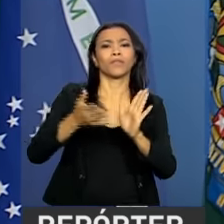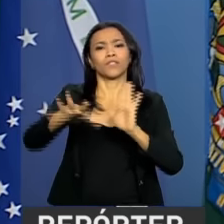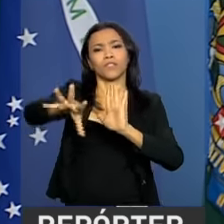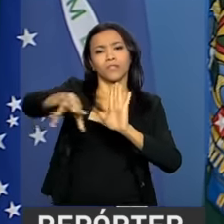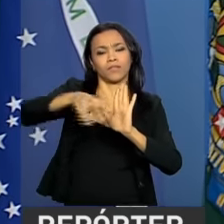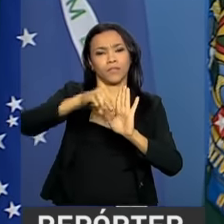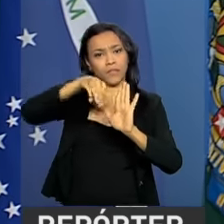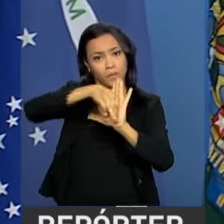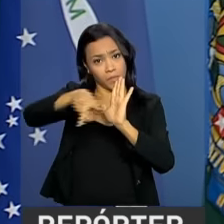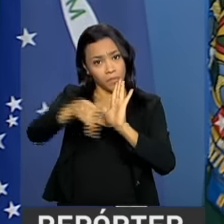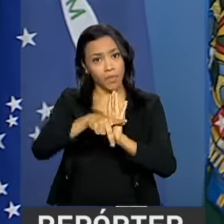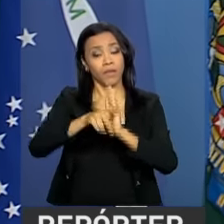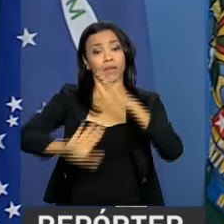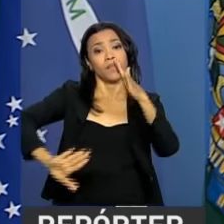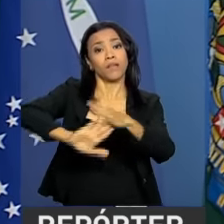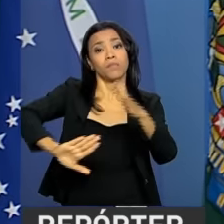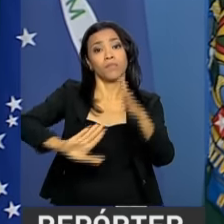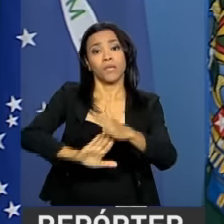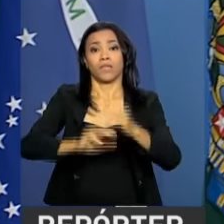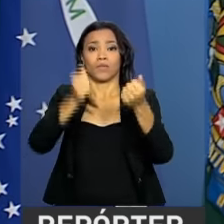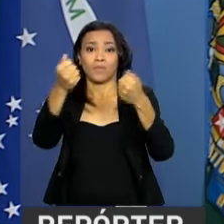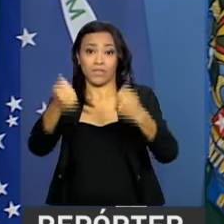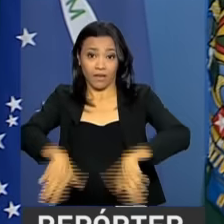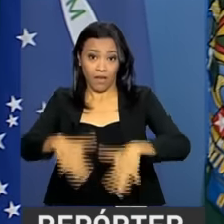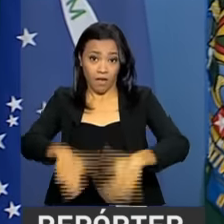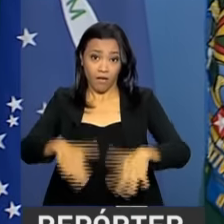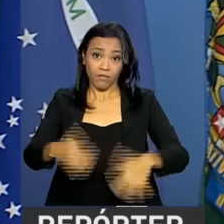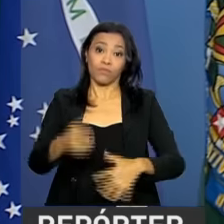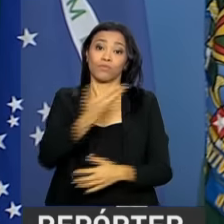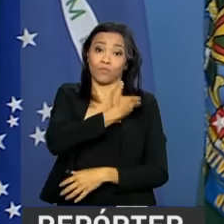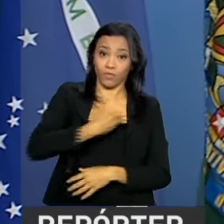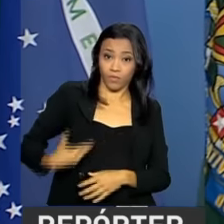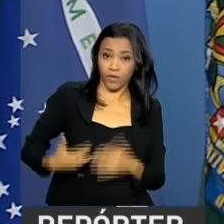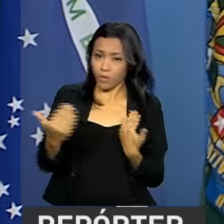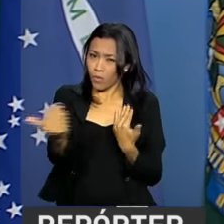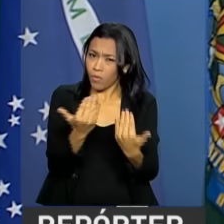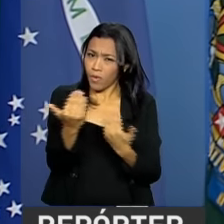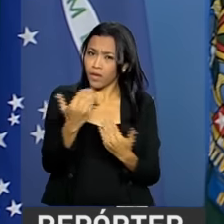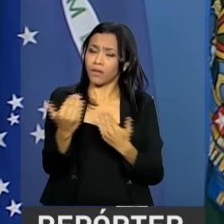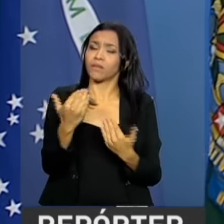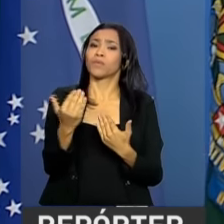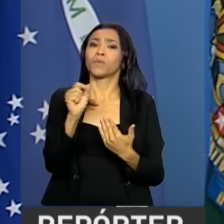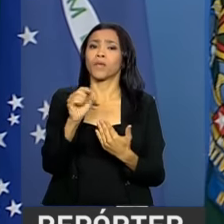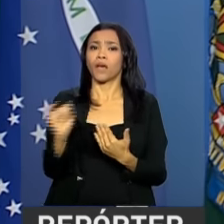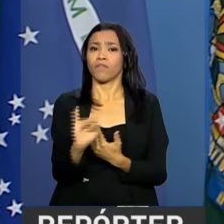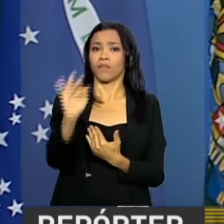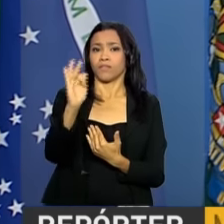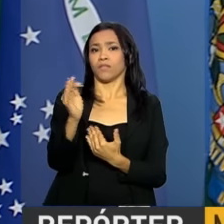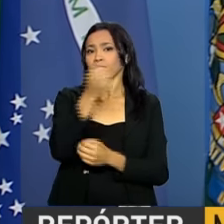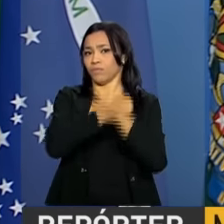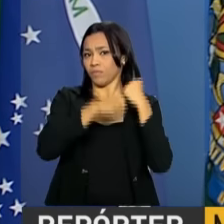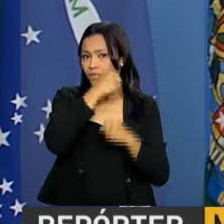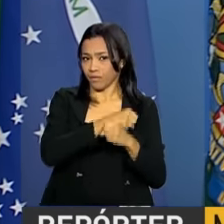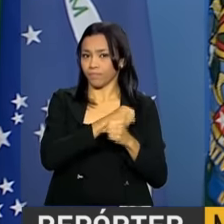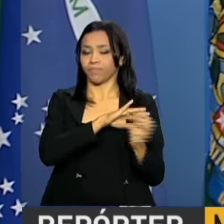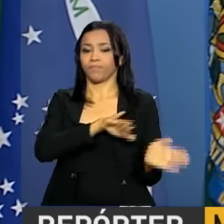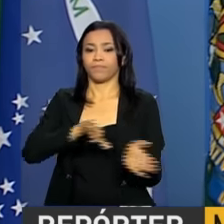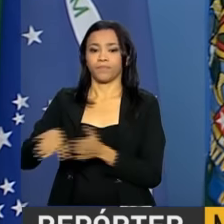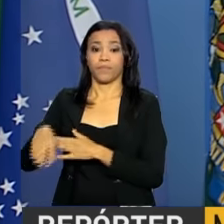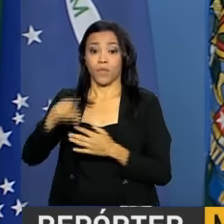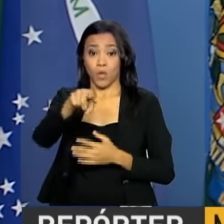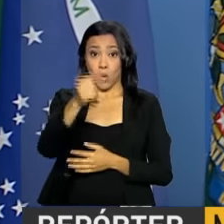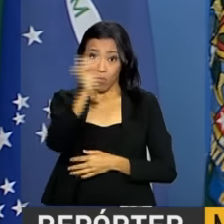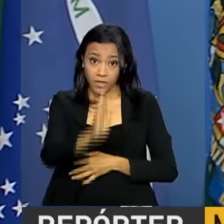crescimento dos gastos do governo de acordo com a inflação do ano anterior Brasil ganha um E gasta 1000